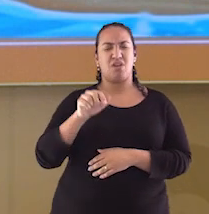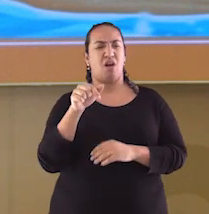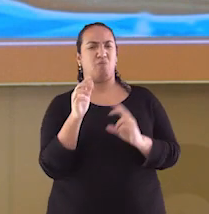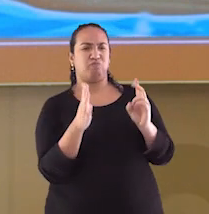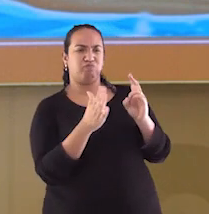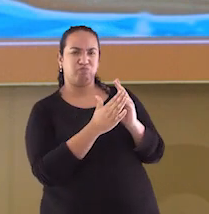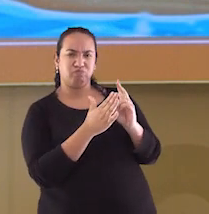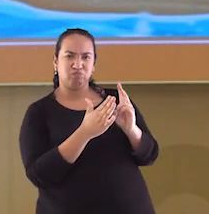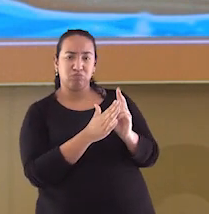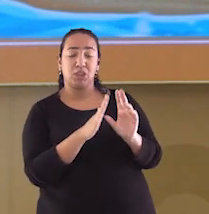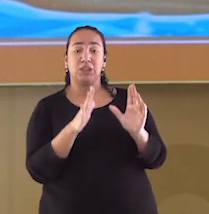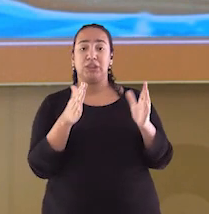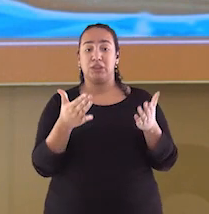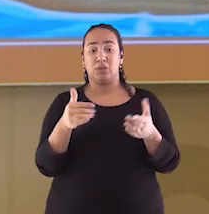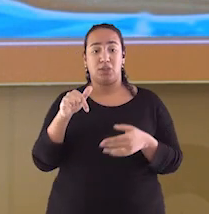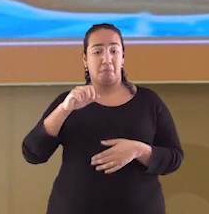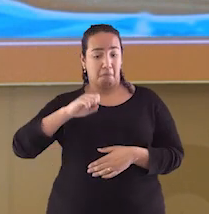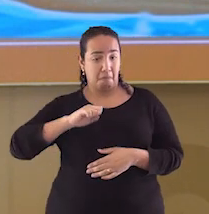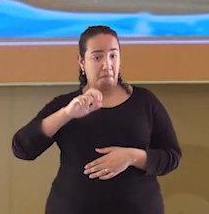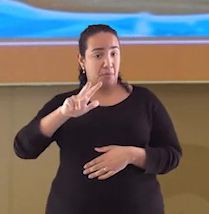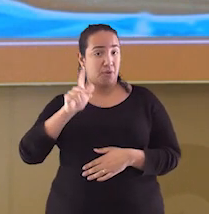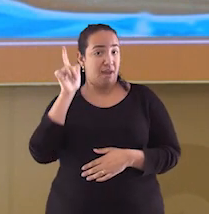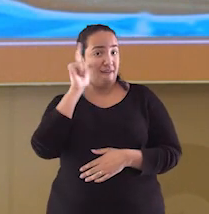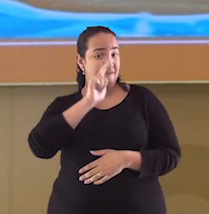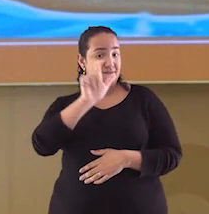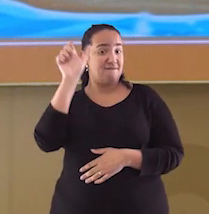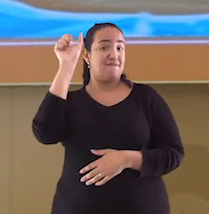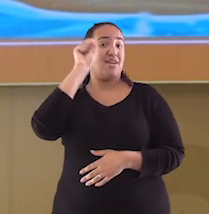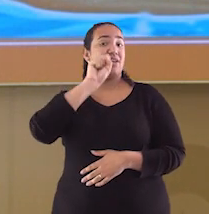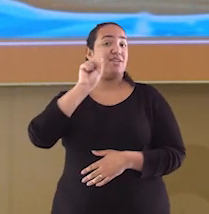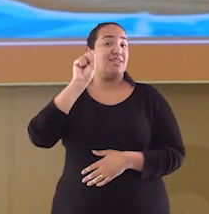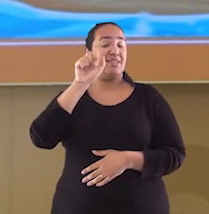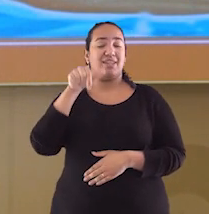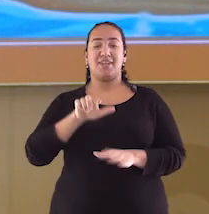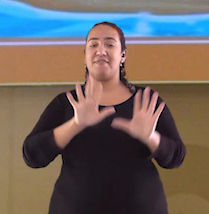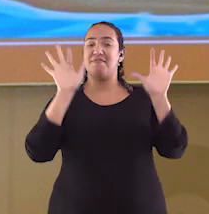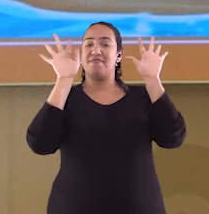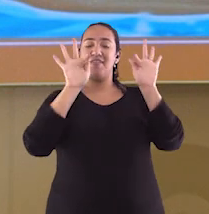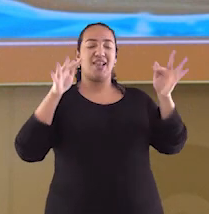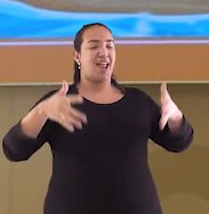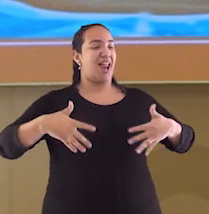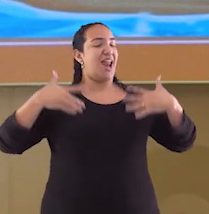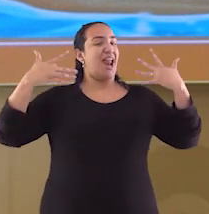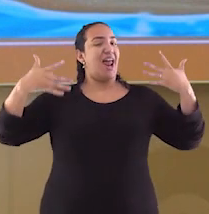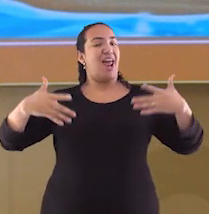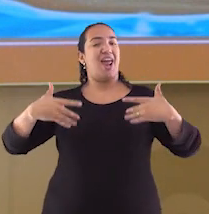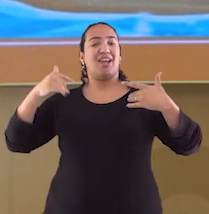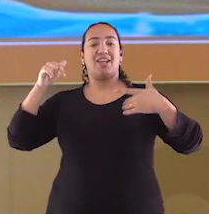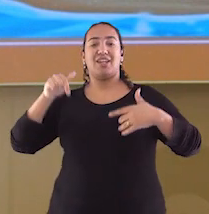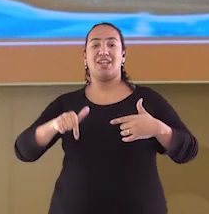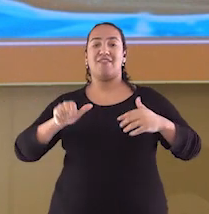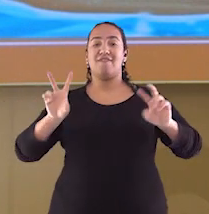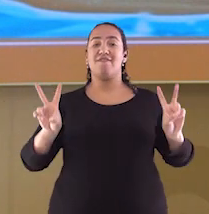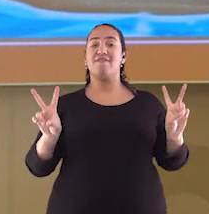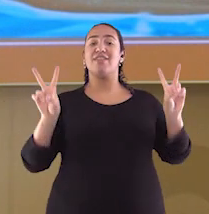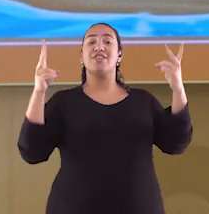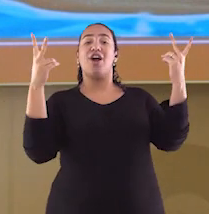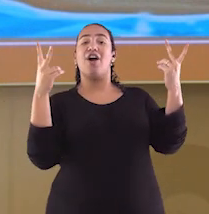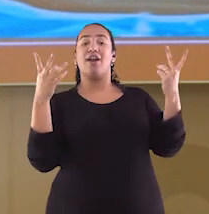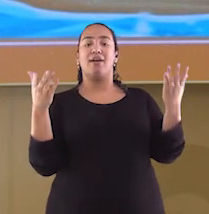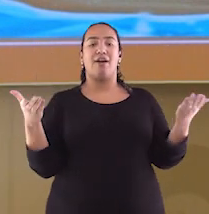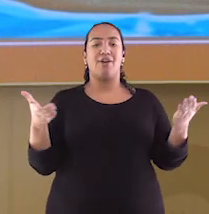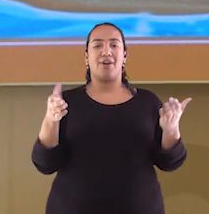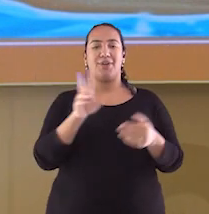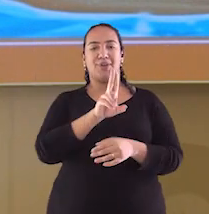indígenas, os portugueses saíram vitoriosos e eles, felizes e empolgados pela vitória, mudaram o nome